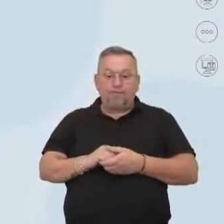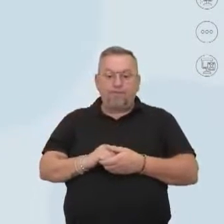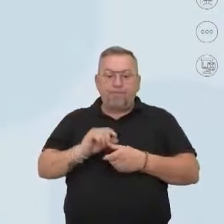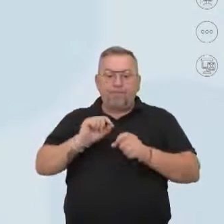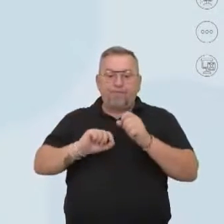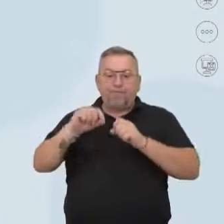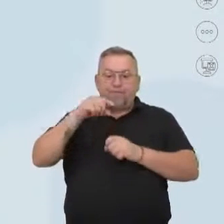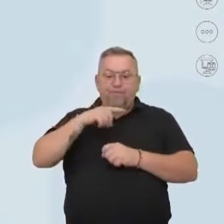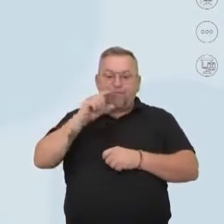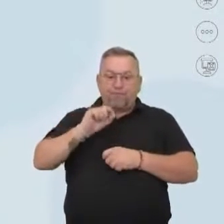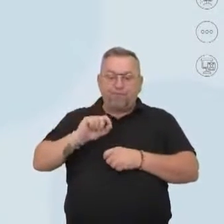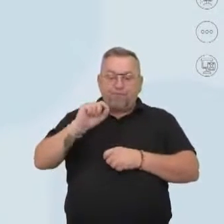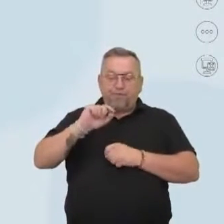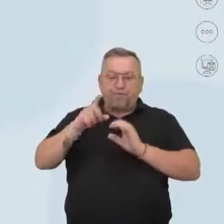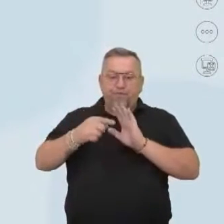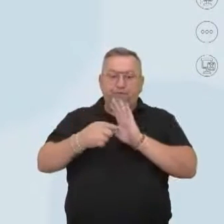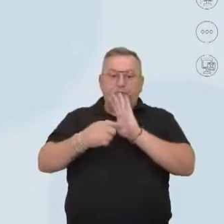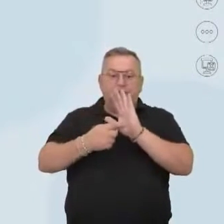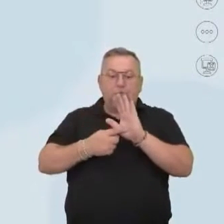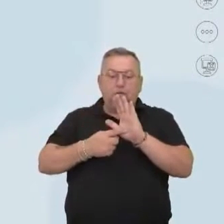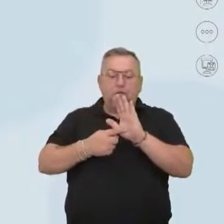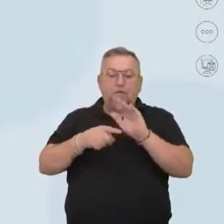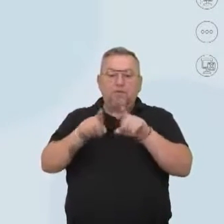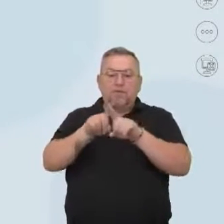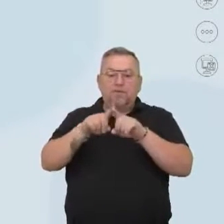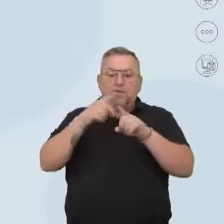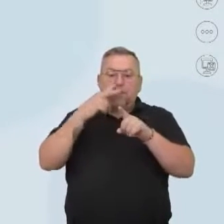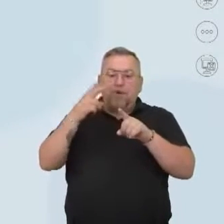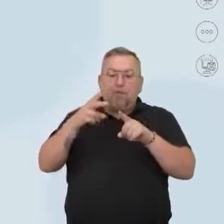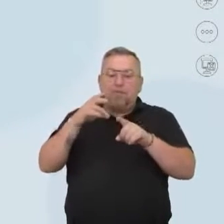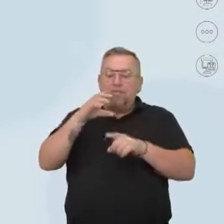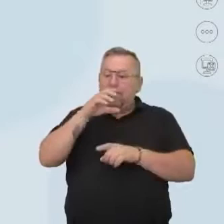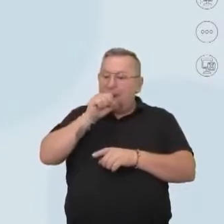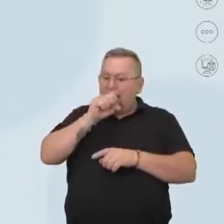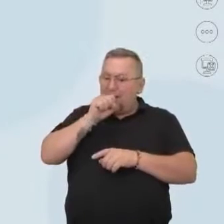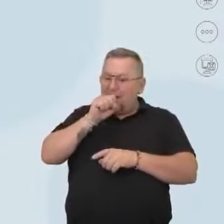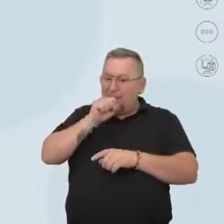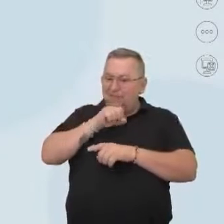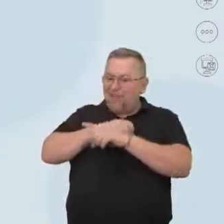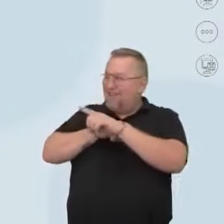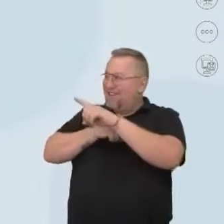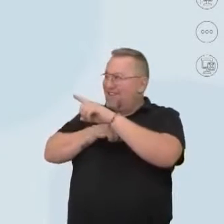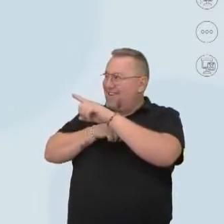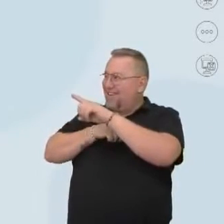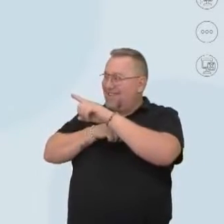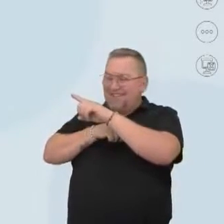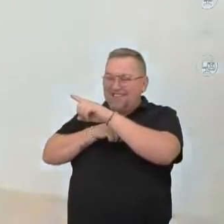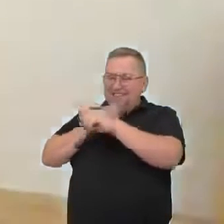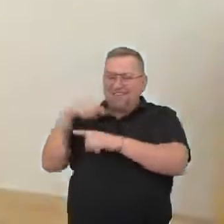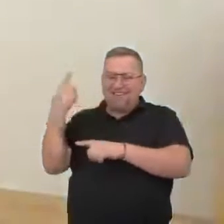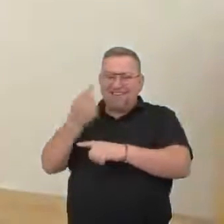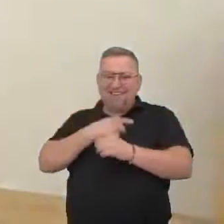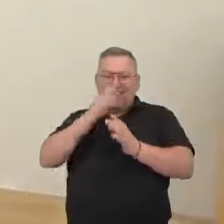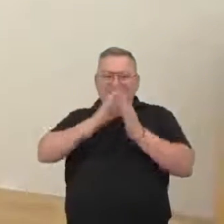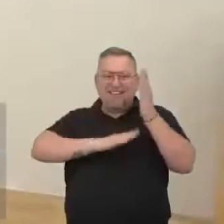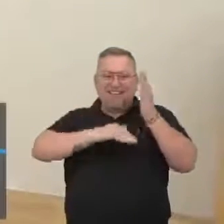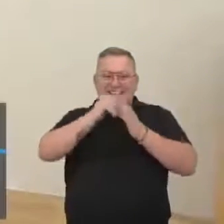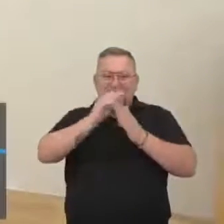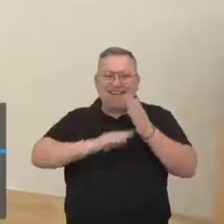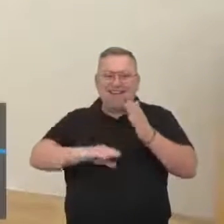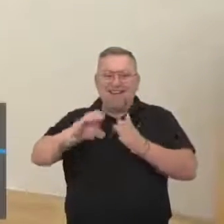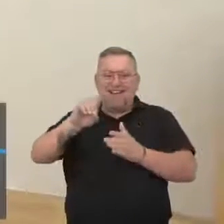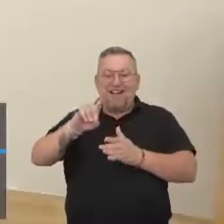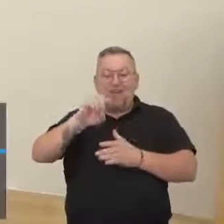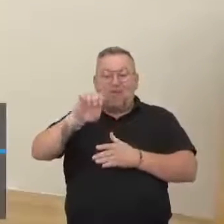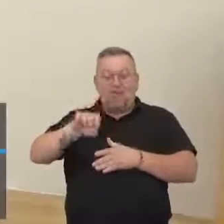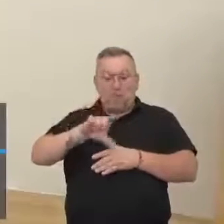aí tá lá, né, a demonstração aí parece uma fatia de laranja, né? E o nosso artista plástico aqui, o Edi Joel,